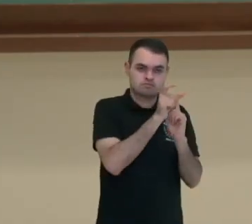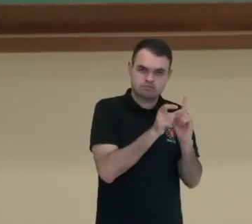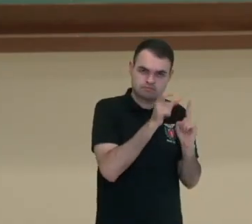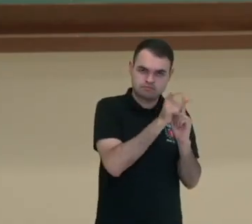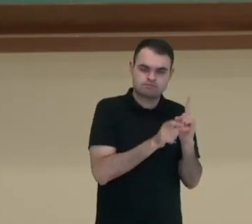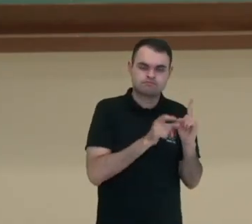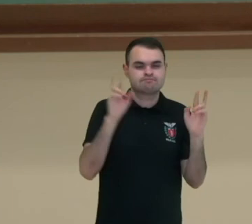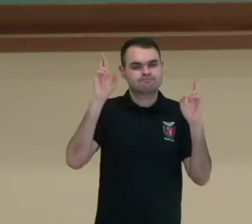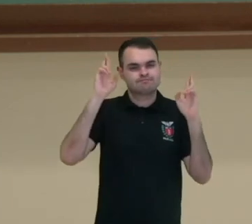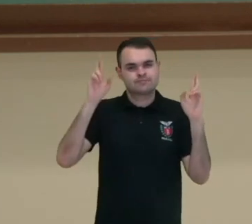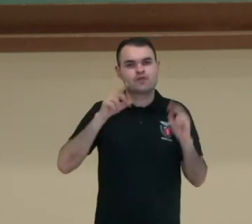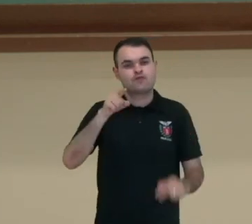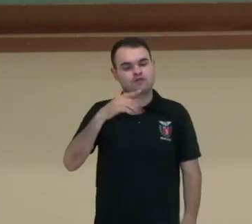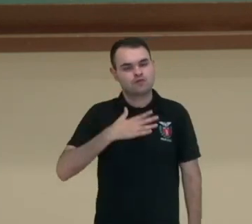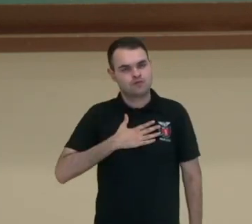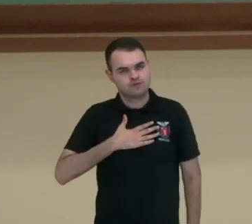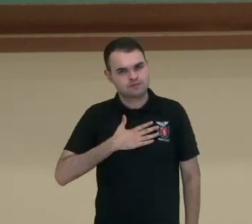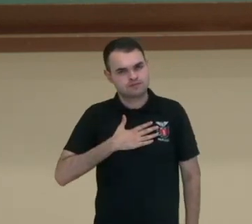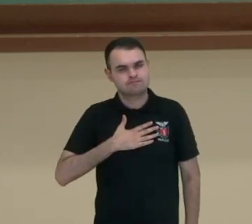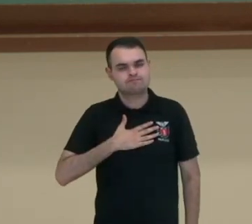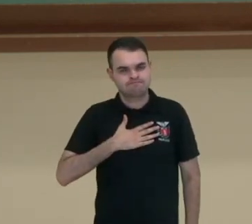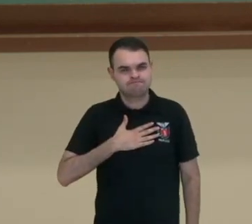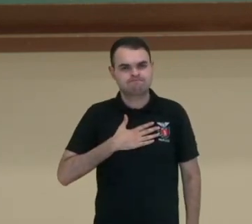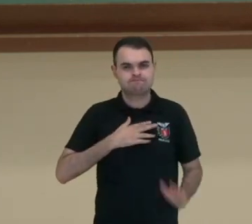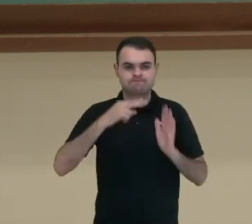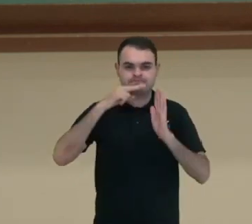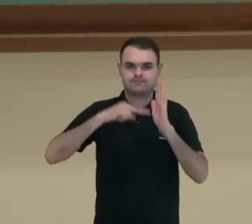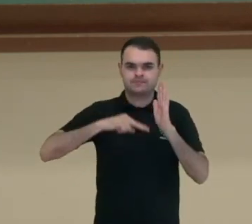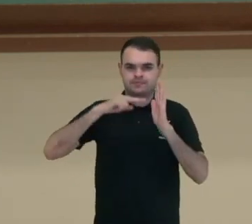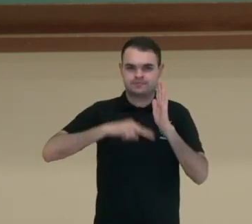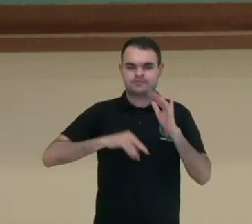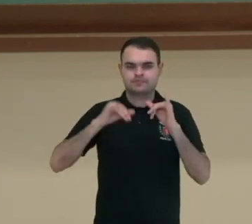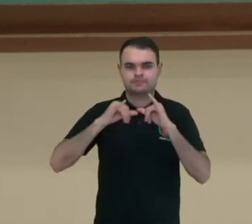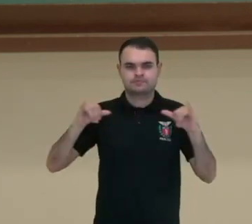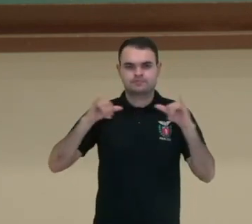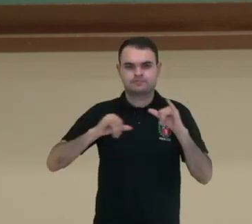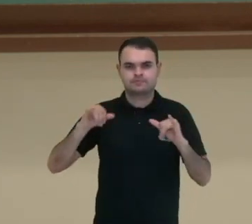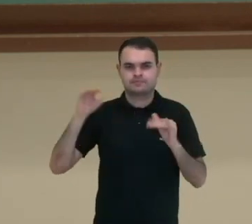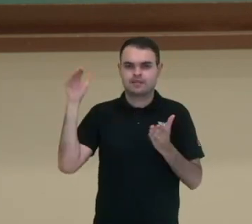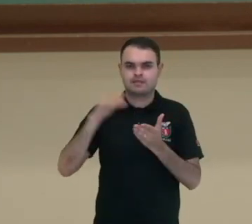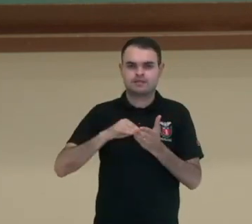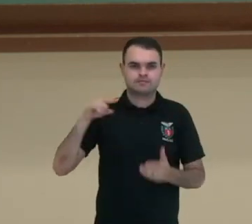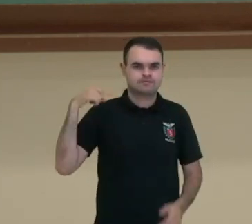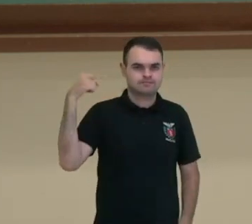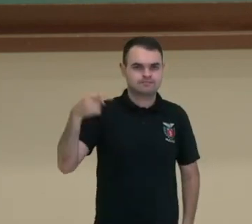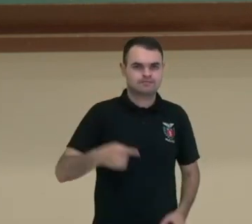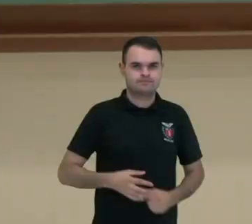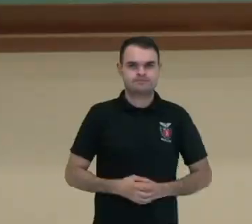Eu espero que vocês tenham gostado de fazer a leitura dessa notícia e até breve.